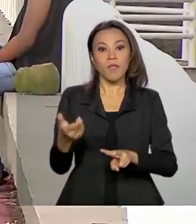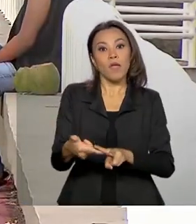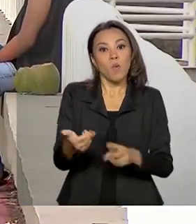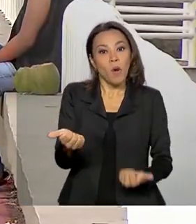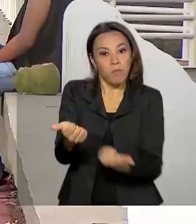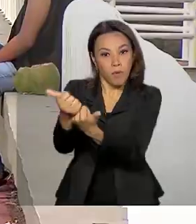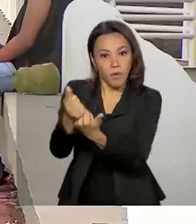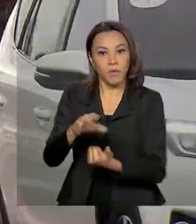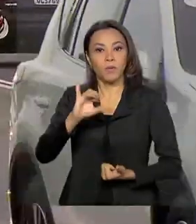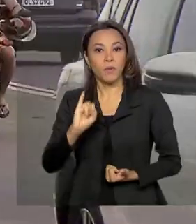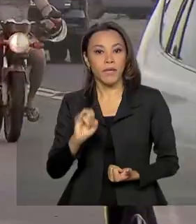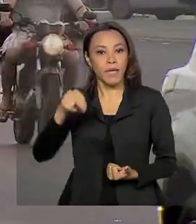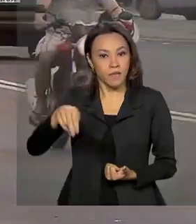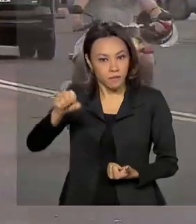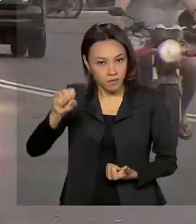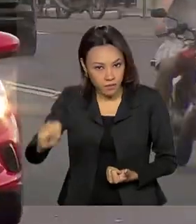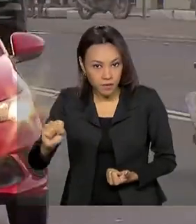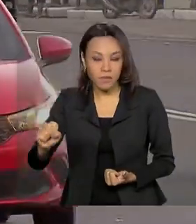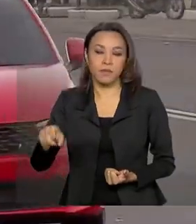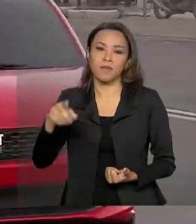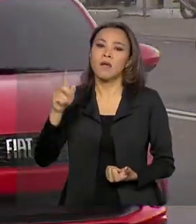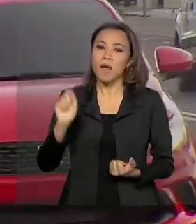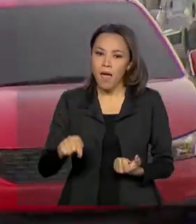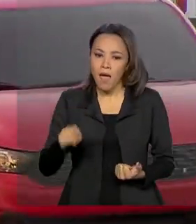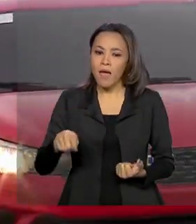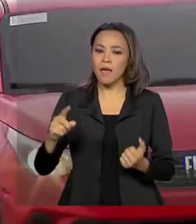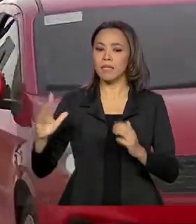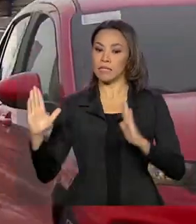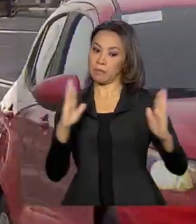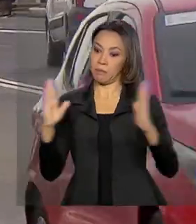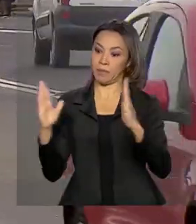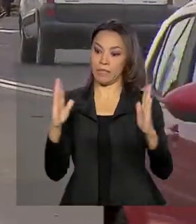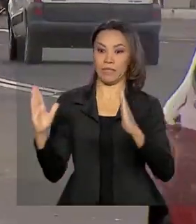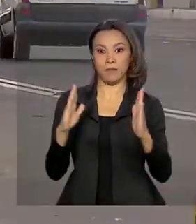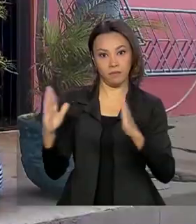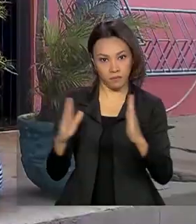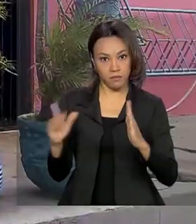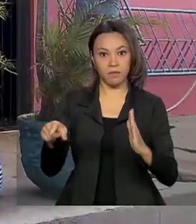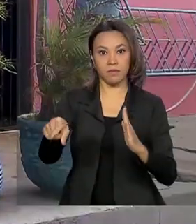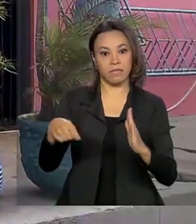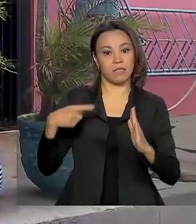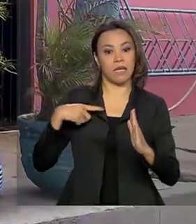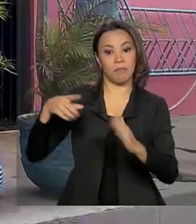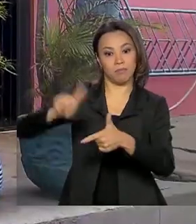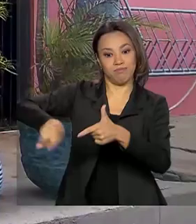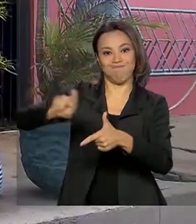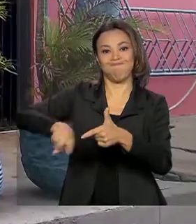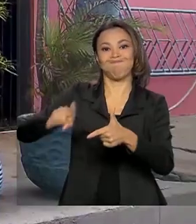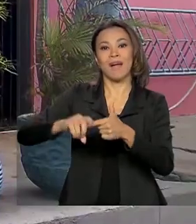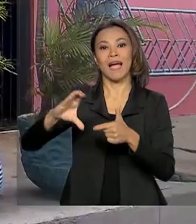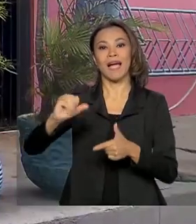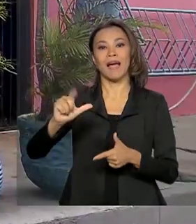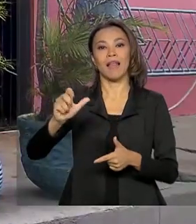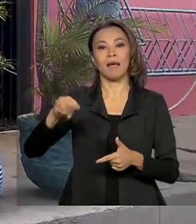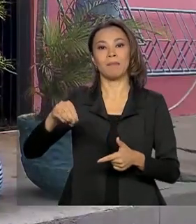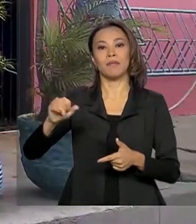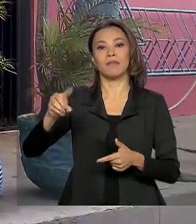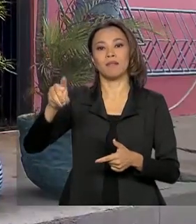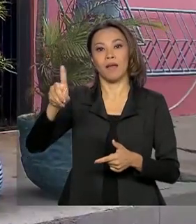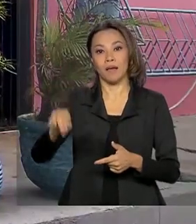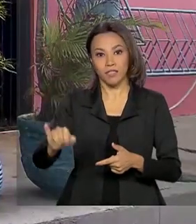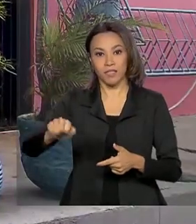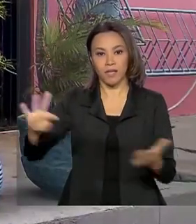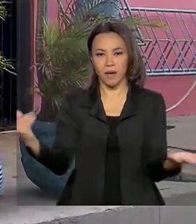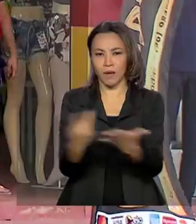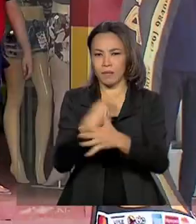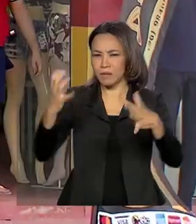do INSS vale enquanto durar o estado de calamidade pública no Amapá, decretado por conta do apagão que atingiu o